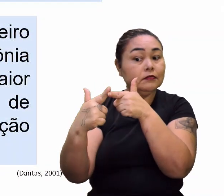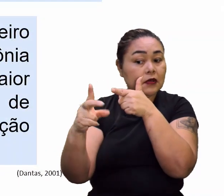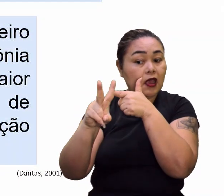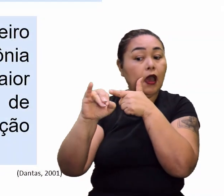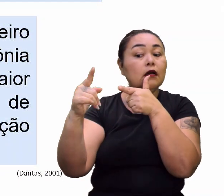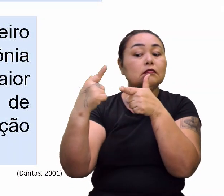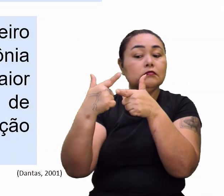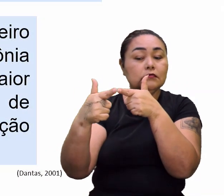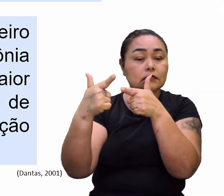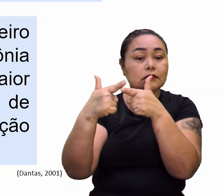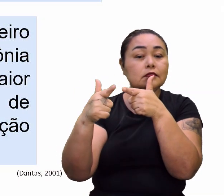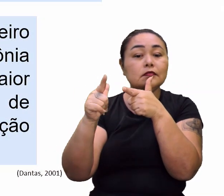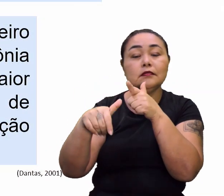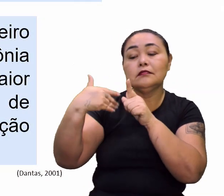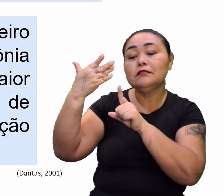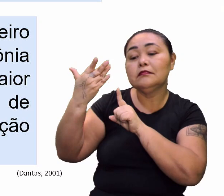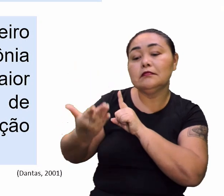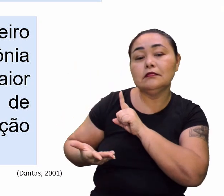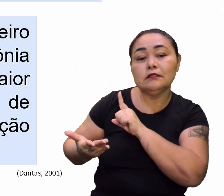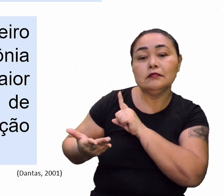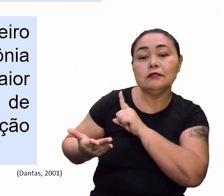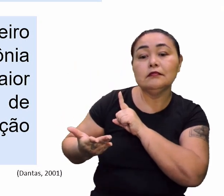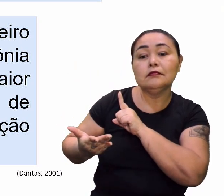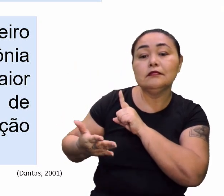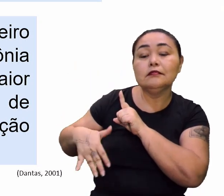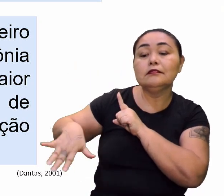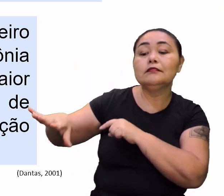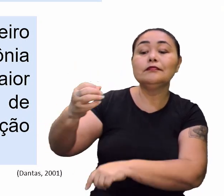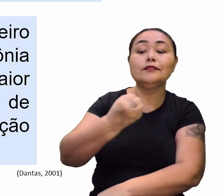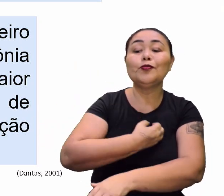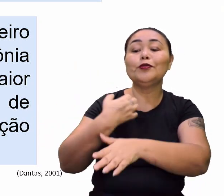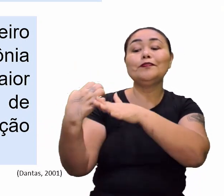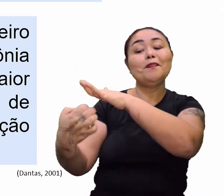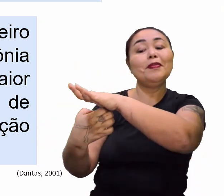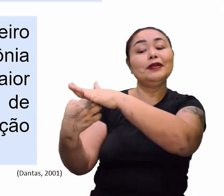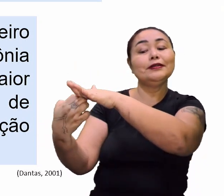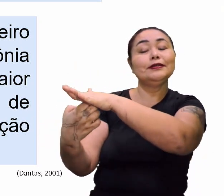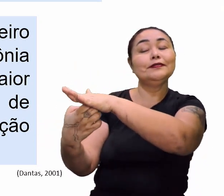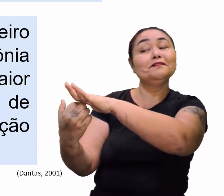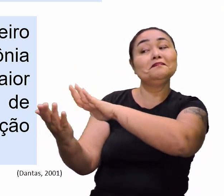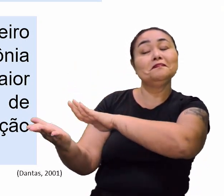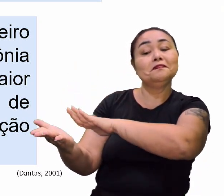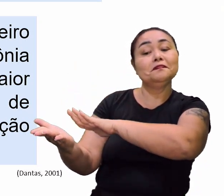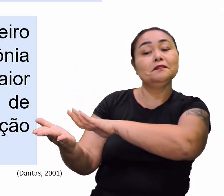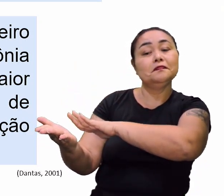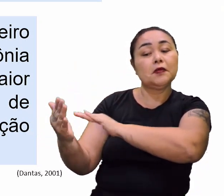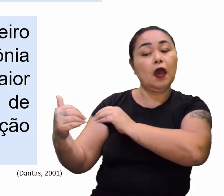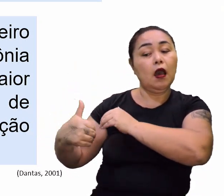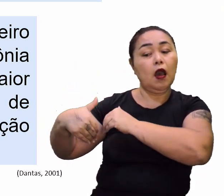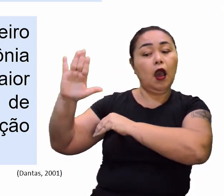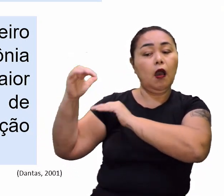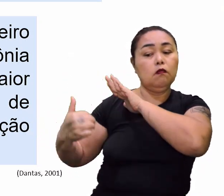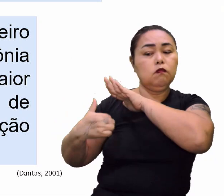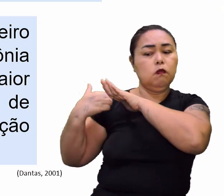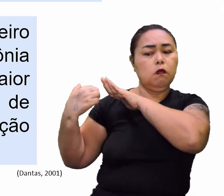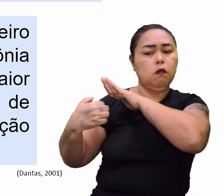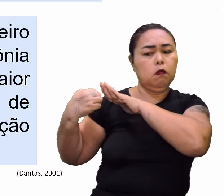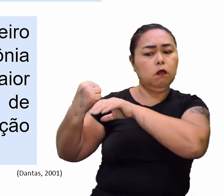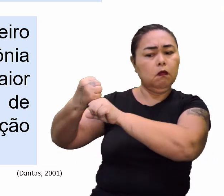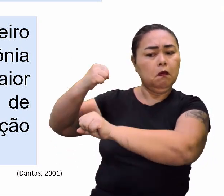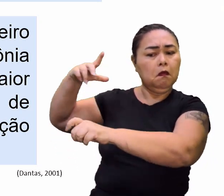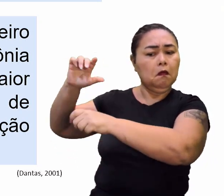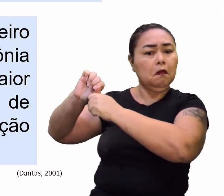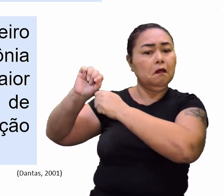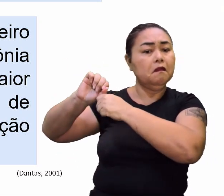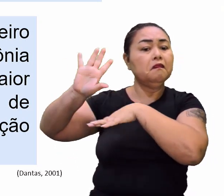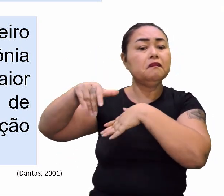ela privilegiou, essa medida privilegiou o quê? Empresas. De grande porte. De grande porte. E aí